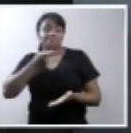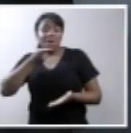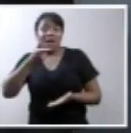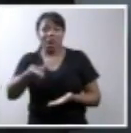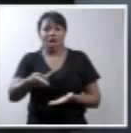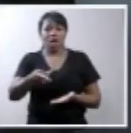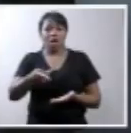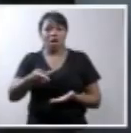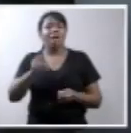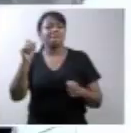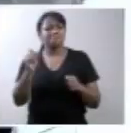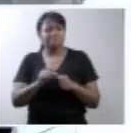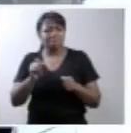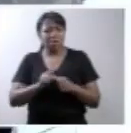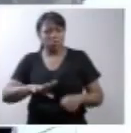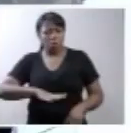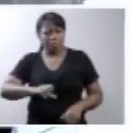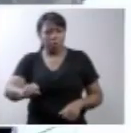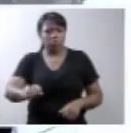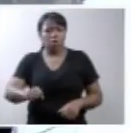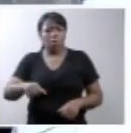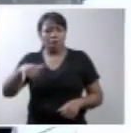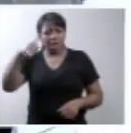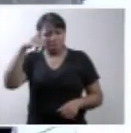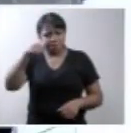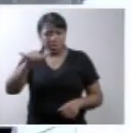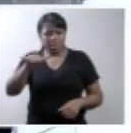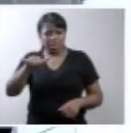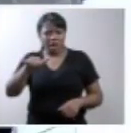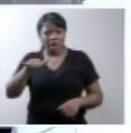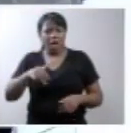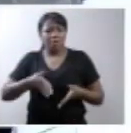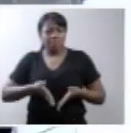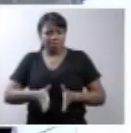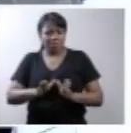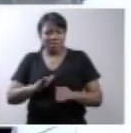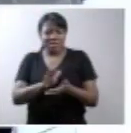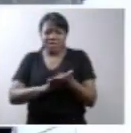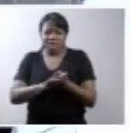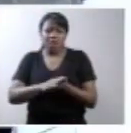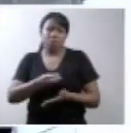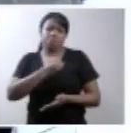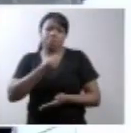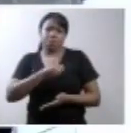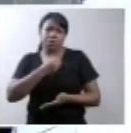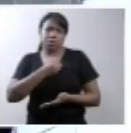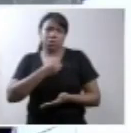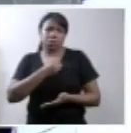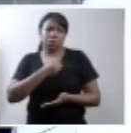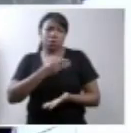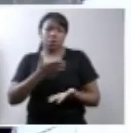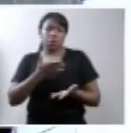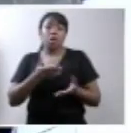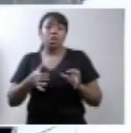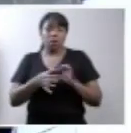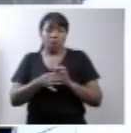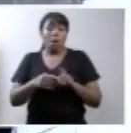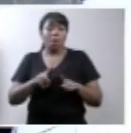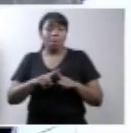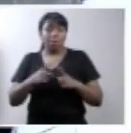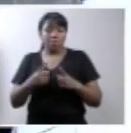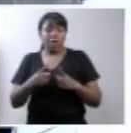sentenças de dizer que é feito o aborto para evitar o nascimento de oferto cientificamente sem vida é inteiramente